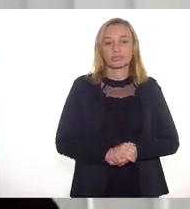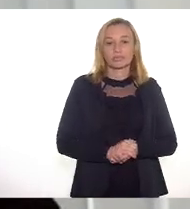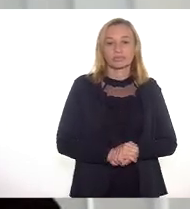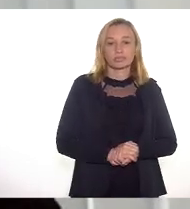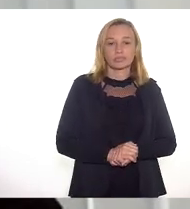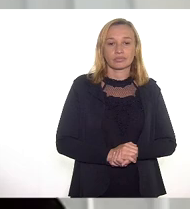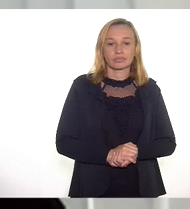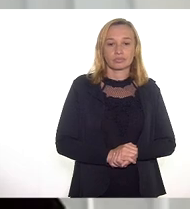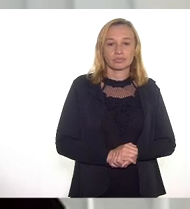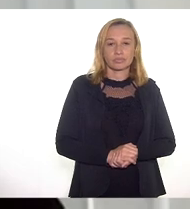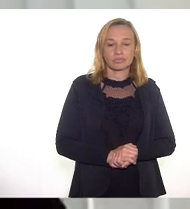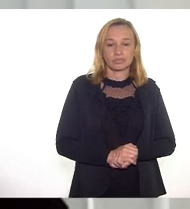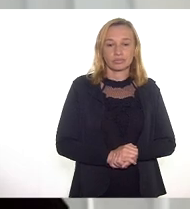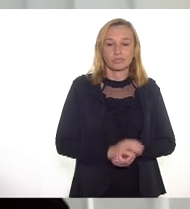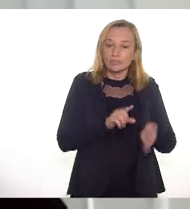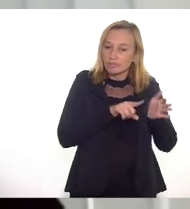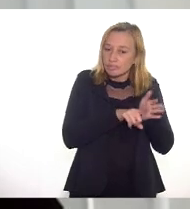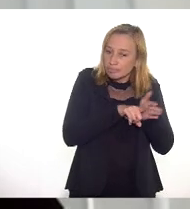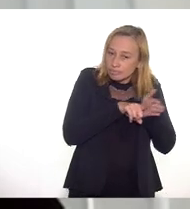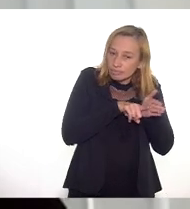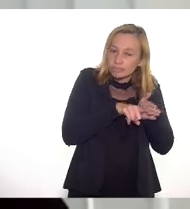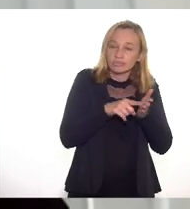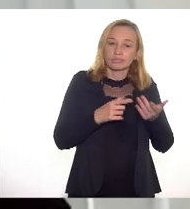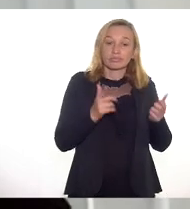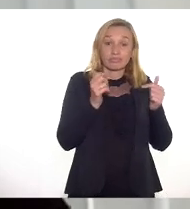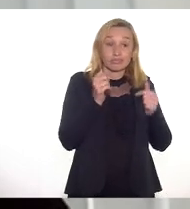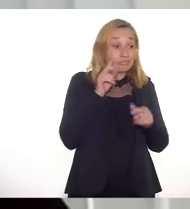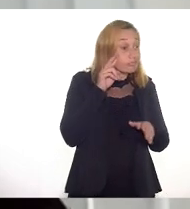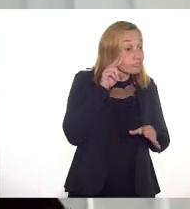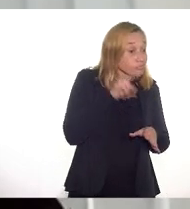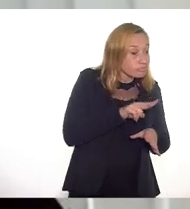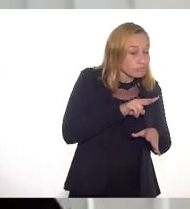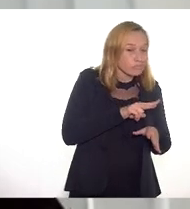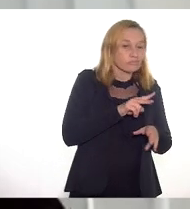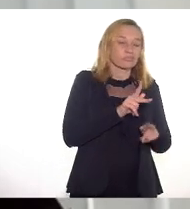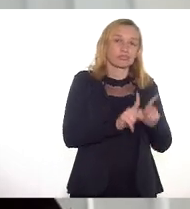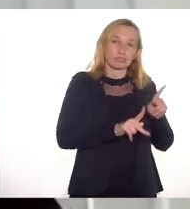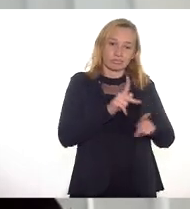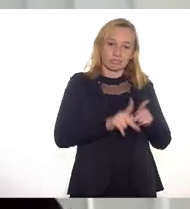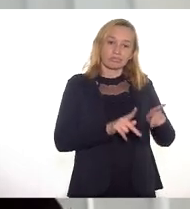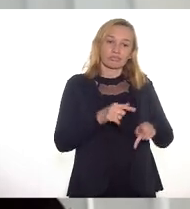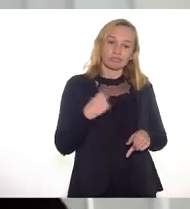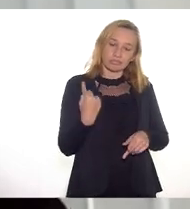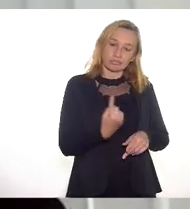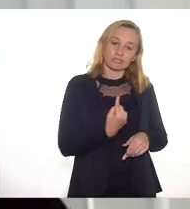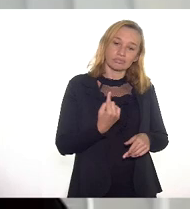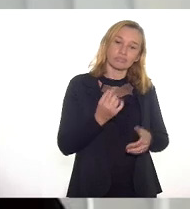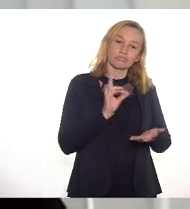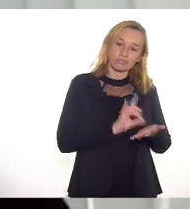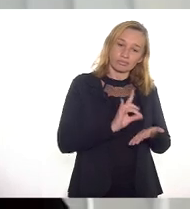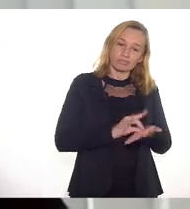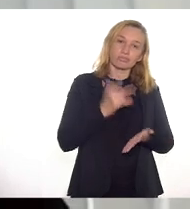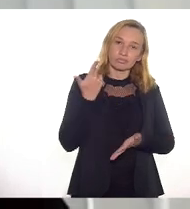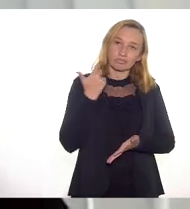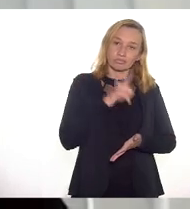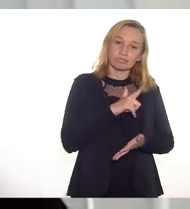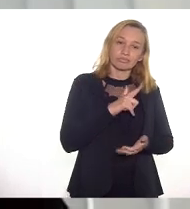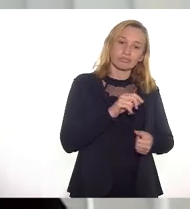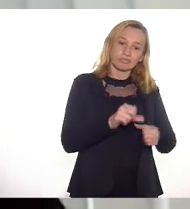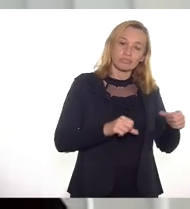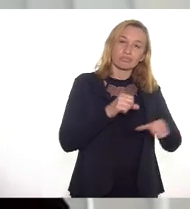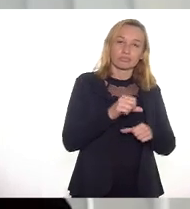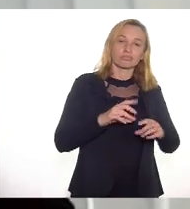é através desse fiscalizar, desse olhar atento da população, que a gente vai realmente conseguir virar a